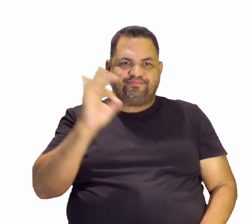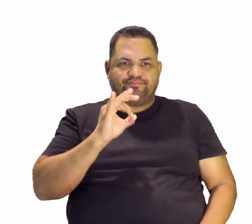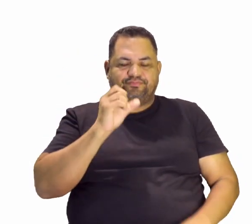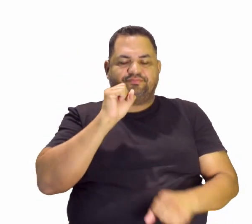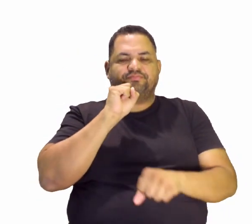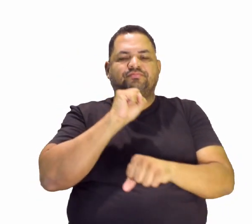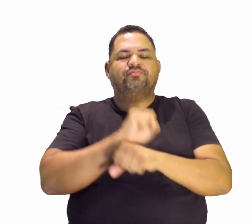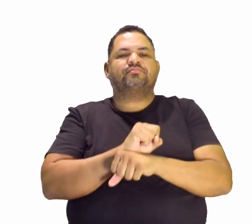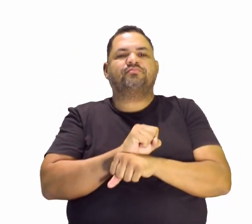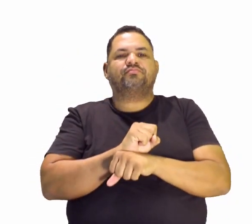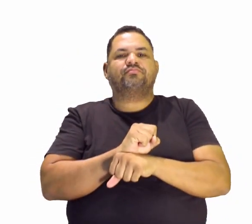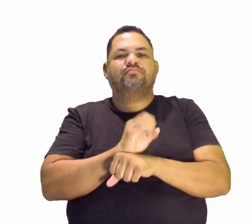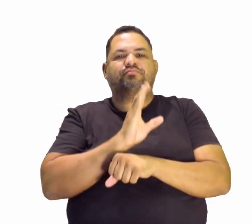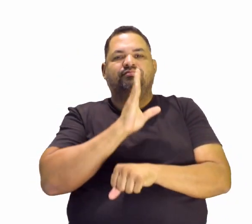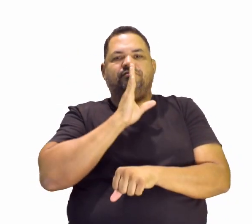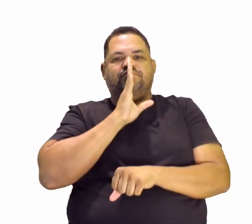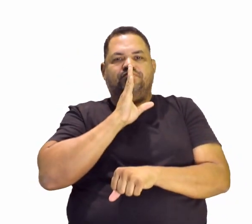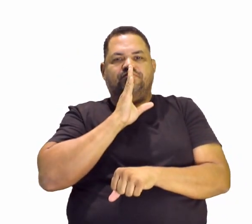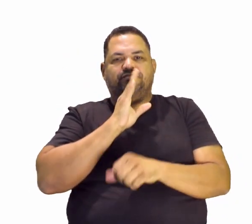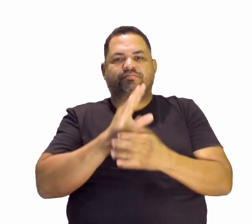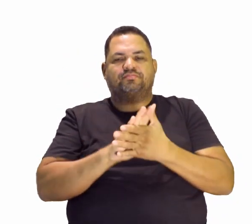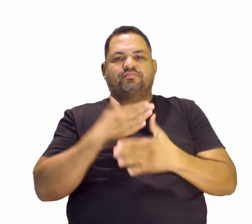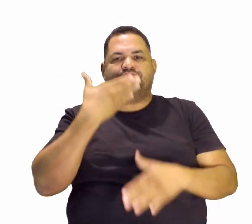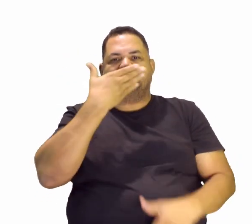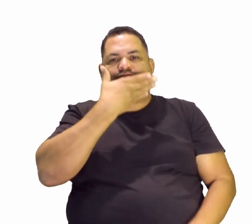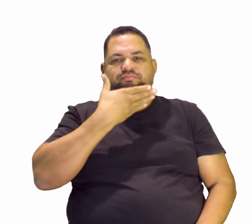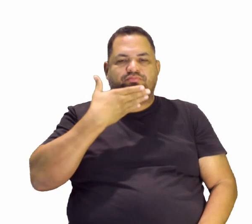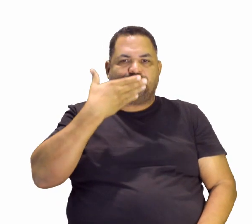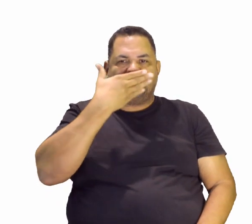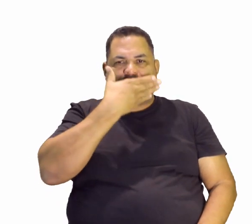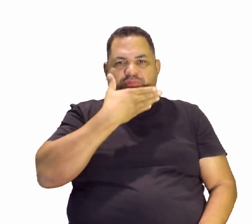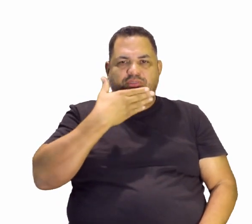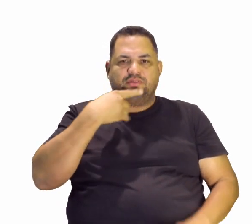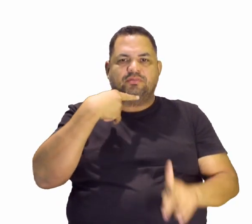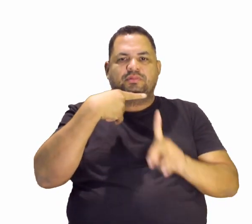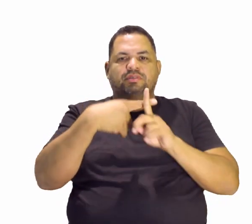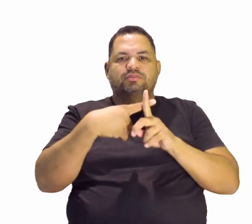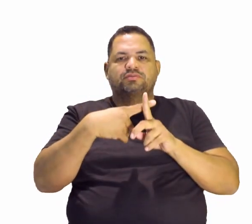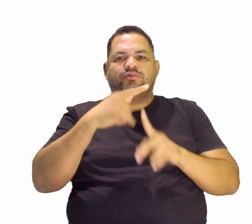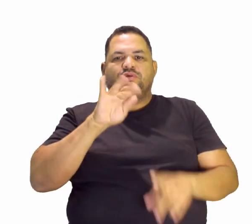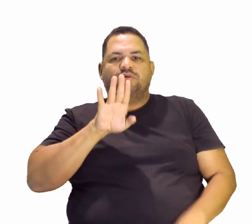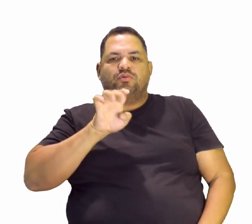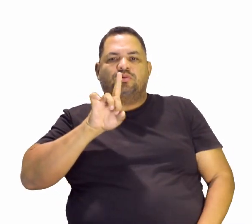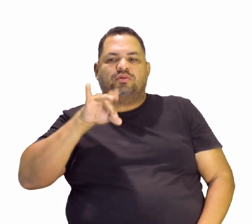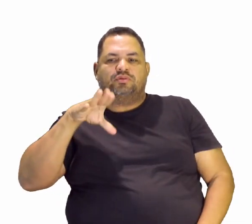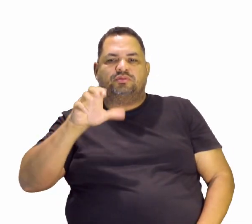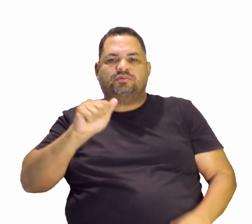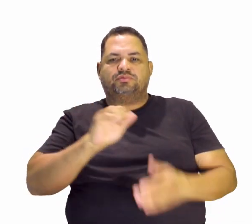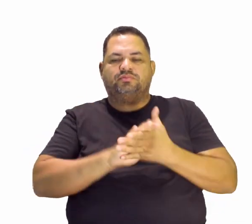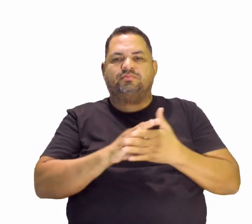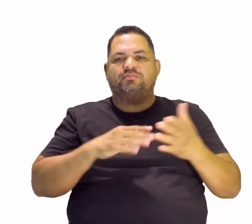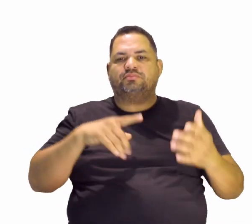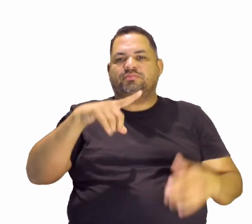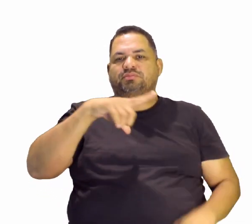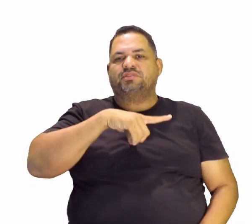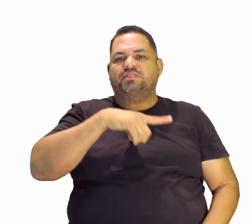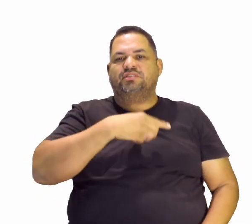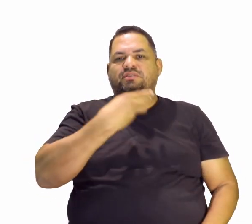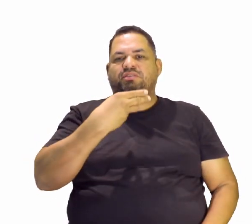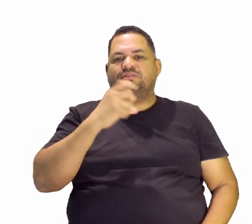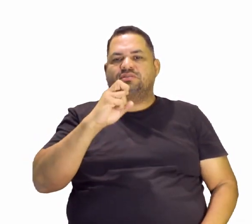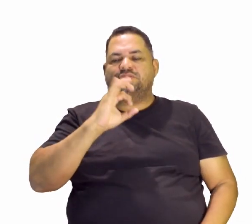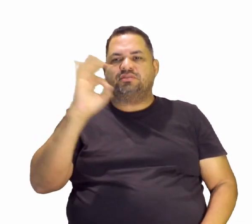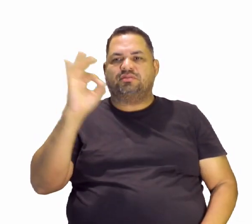repouso. A glicose mais o glicogênio vão corresponder a 35%. E